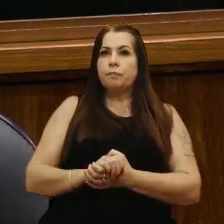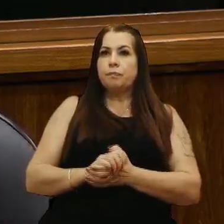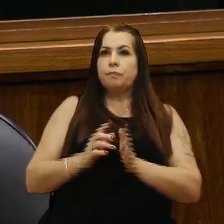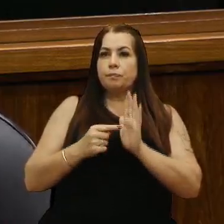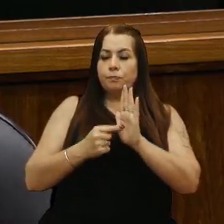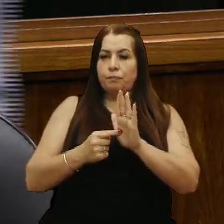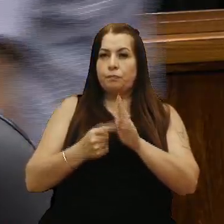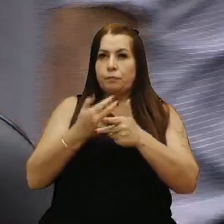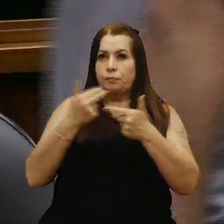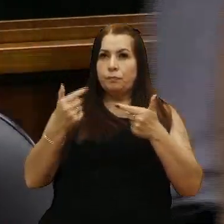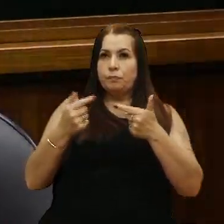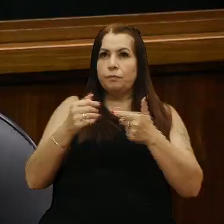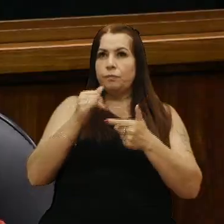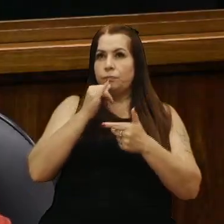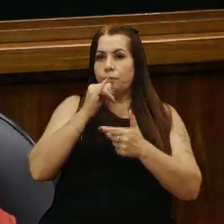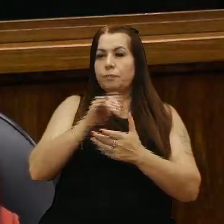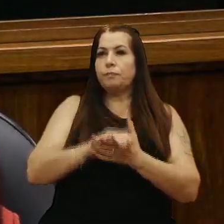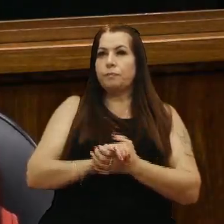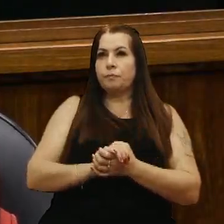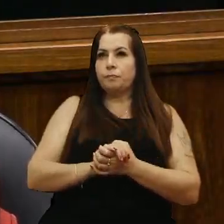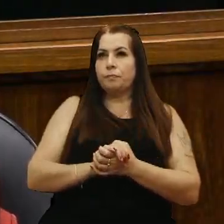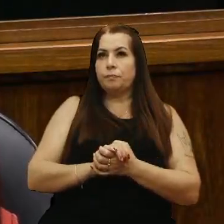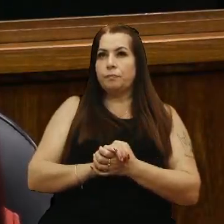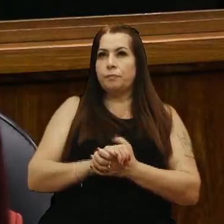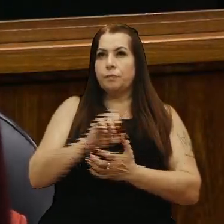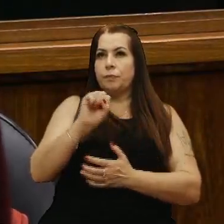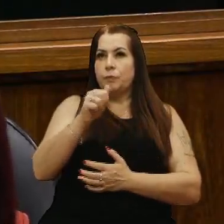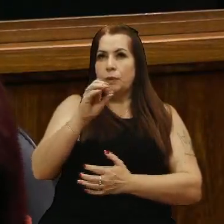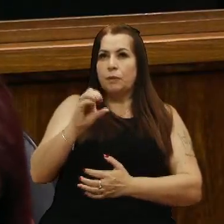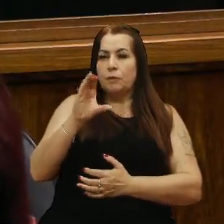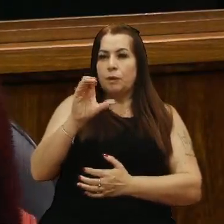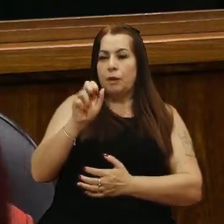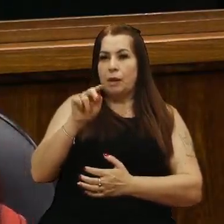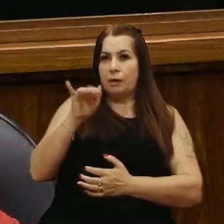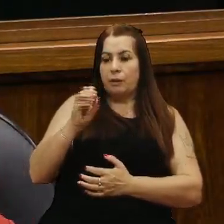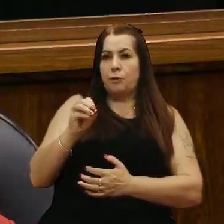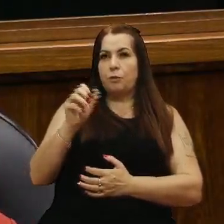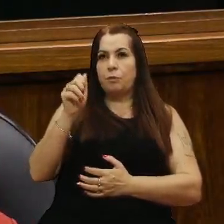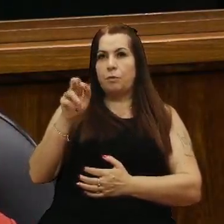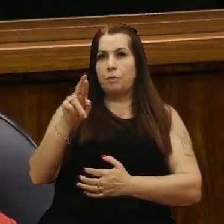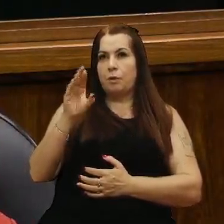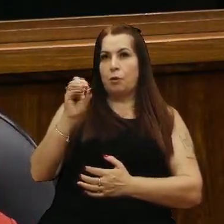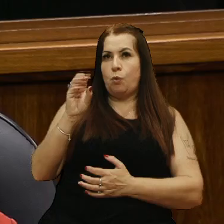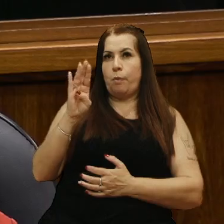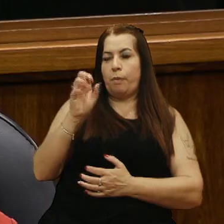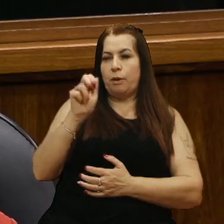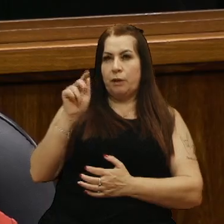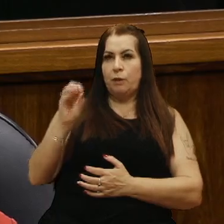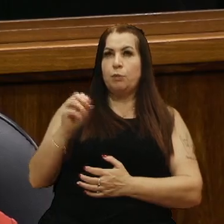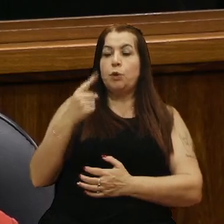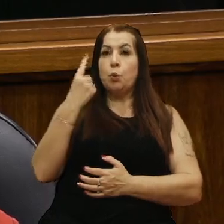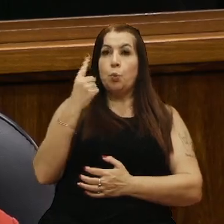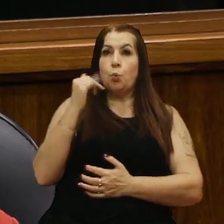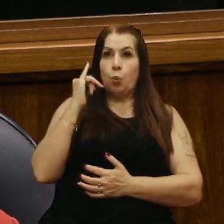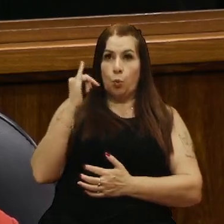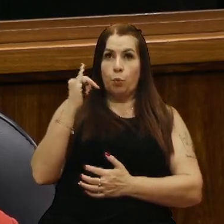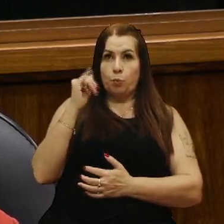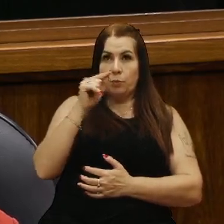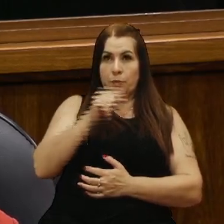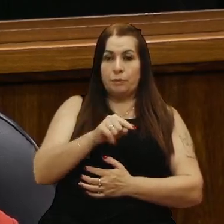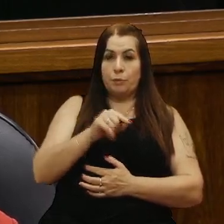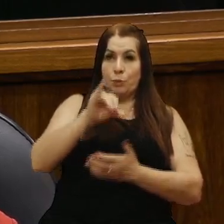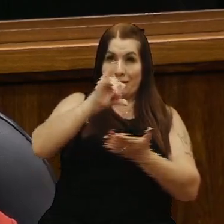aqui alguns exemplos. No São Caetano e no Arcobaleno, tem apenas um ônibus que sai